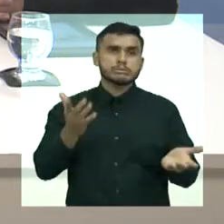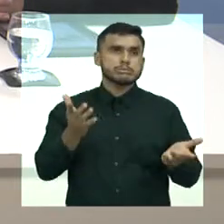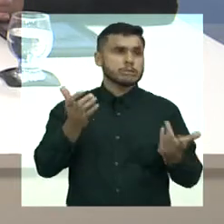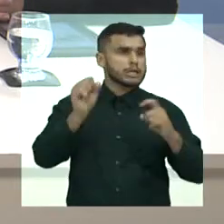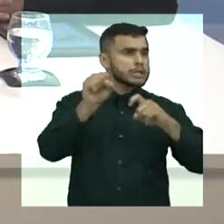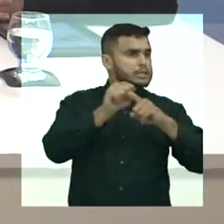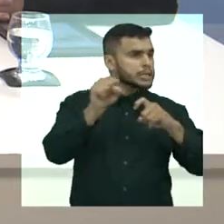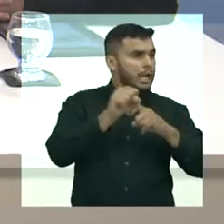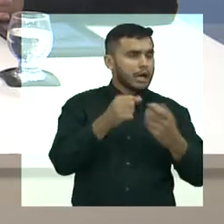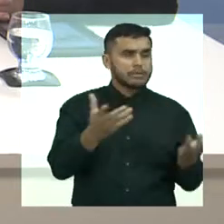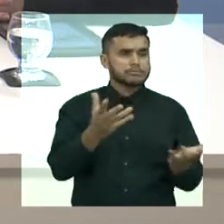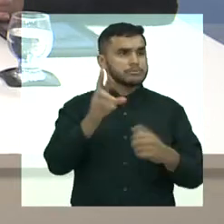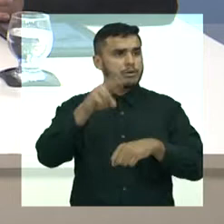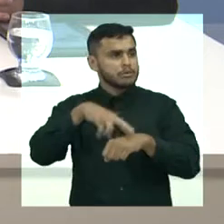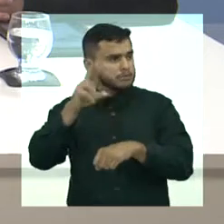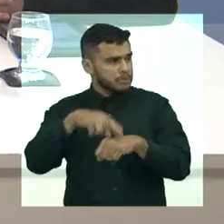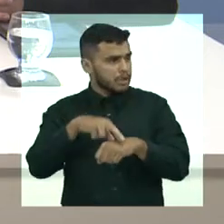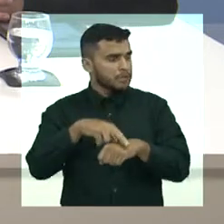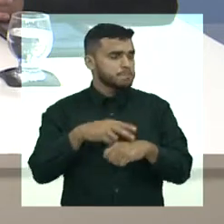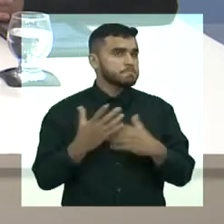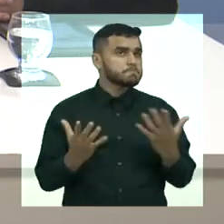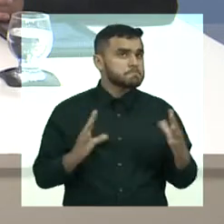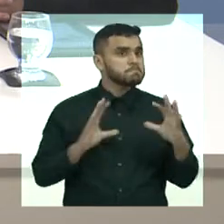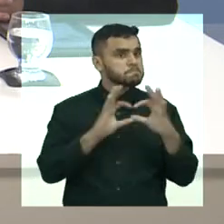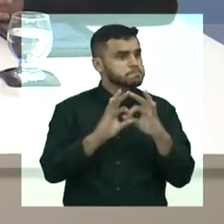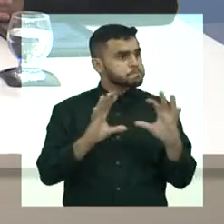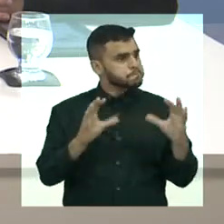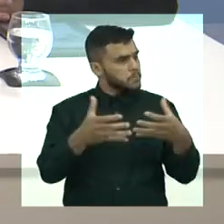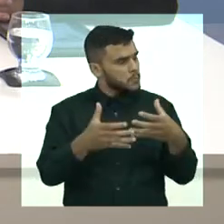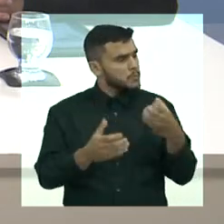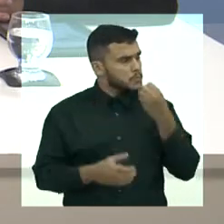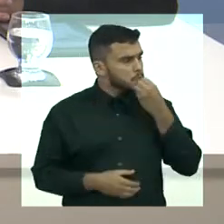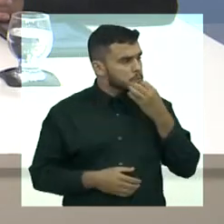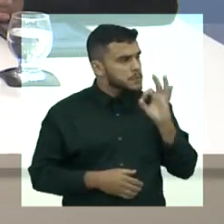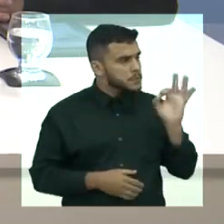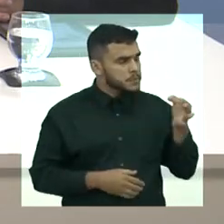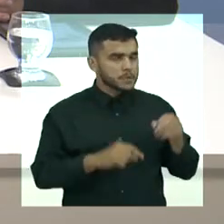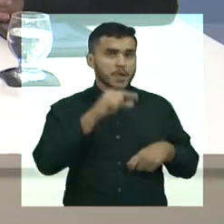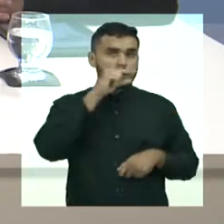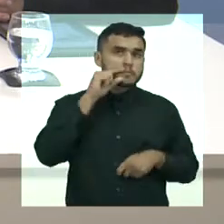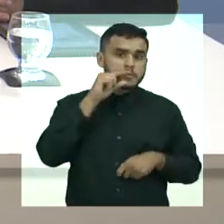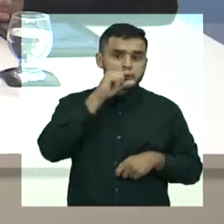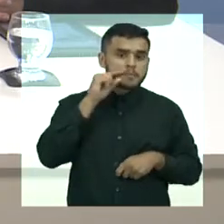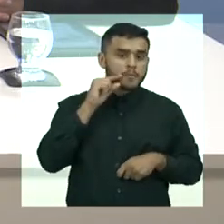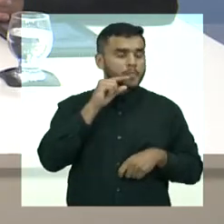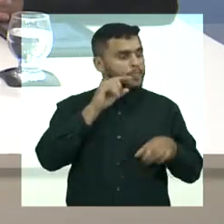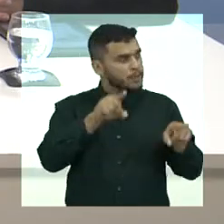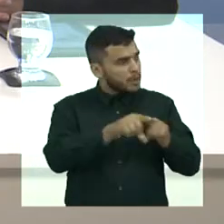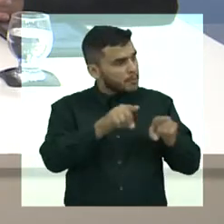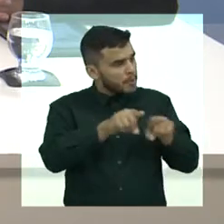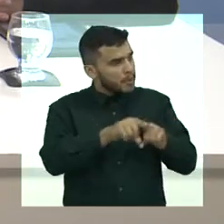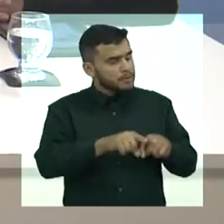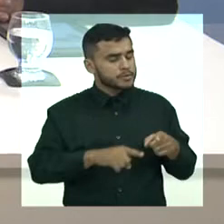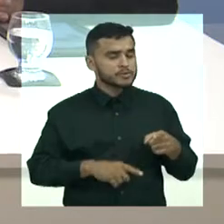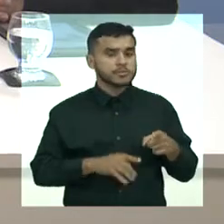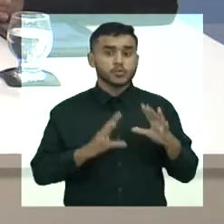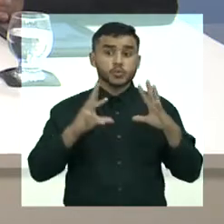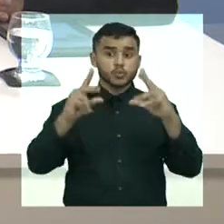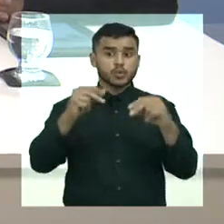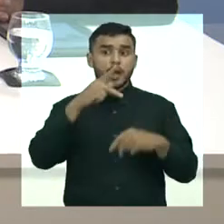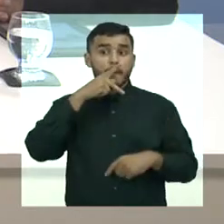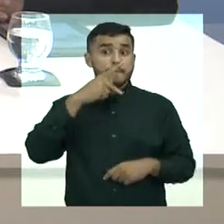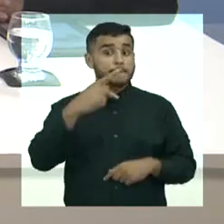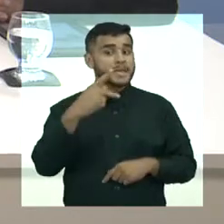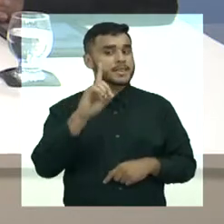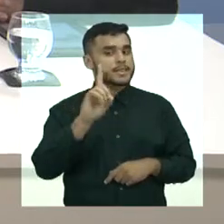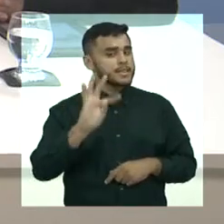o presidente da Câmara, a aproximação política, né, Antônio Henrique, do PDT, todos do PDT,